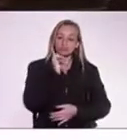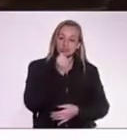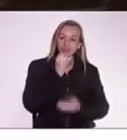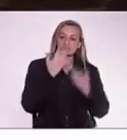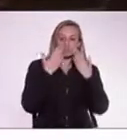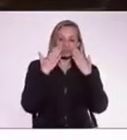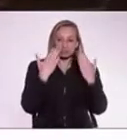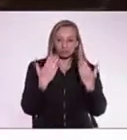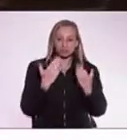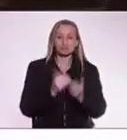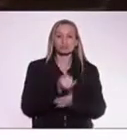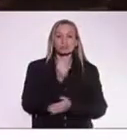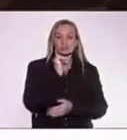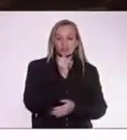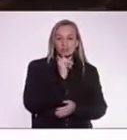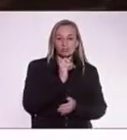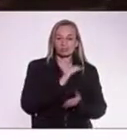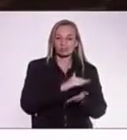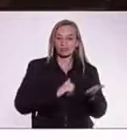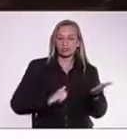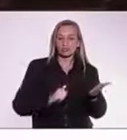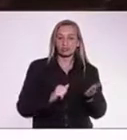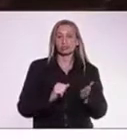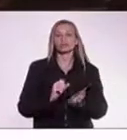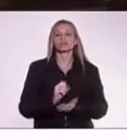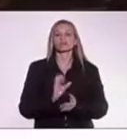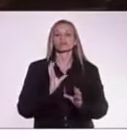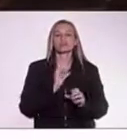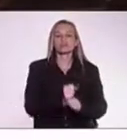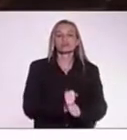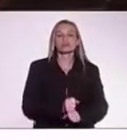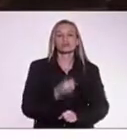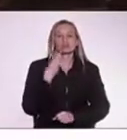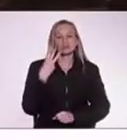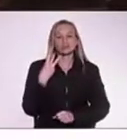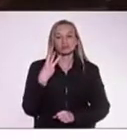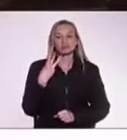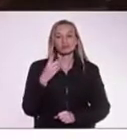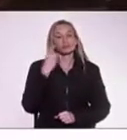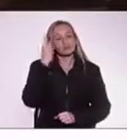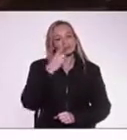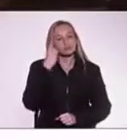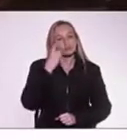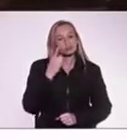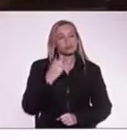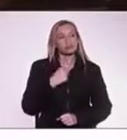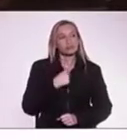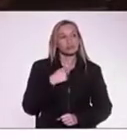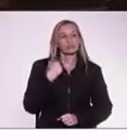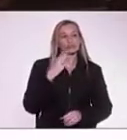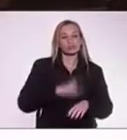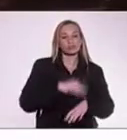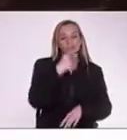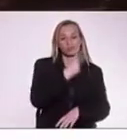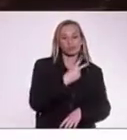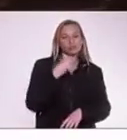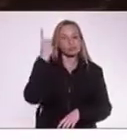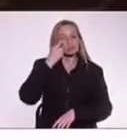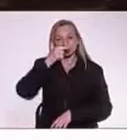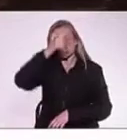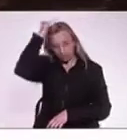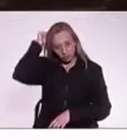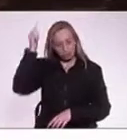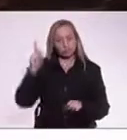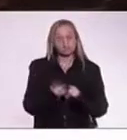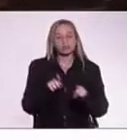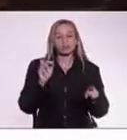apresentei relatório pela rejeição das contas. Três deputados ao todo, eu e mais dois deputados, deputado Luiz Paulo e deputado Eliomar,